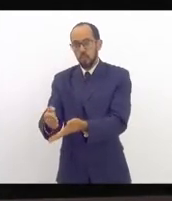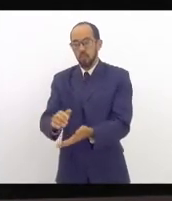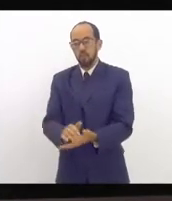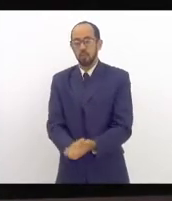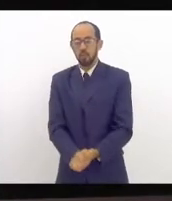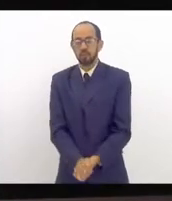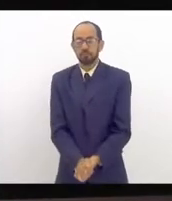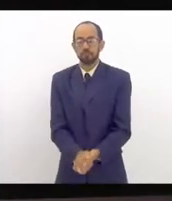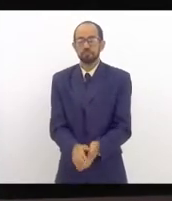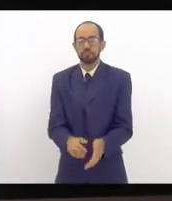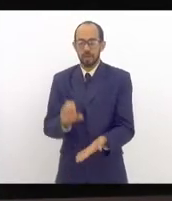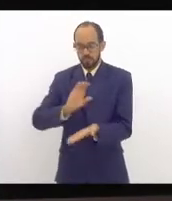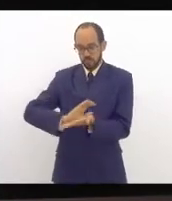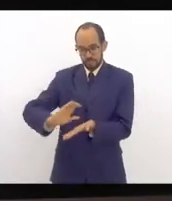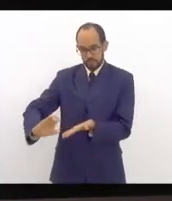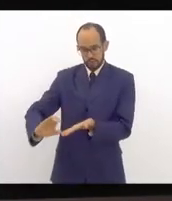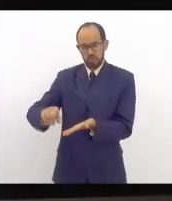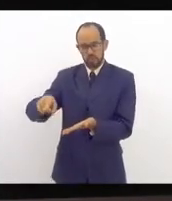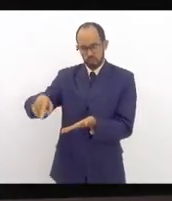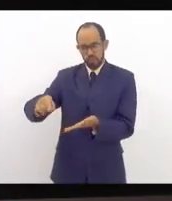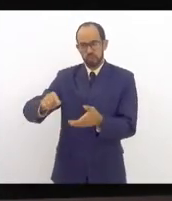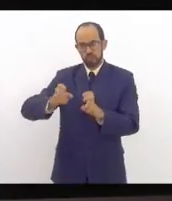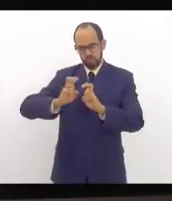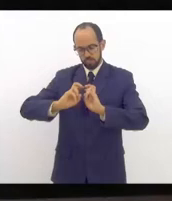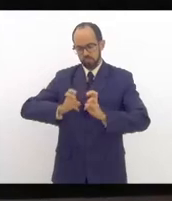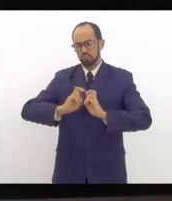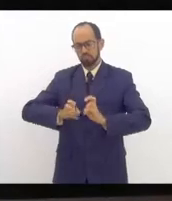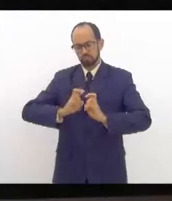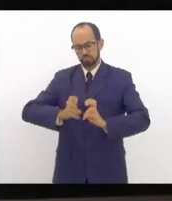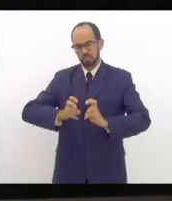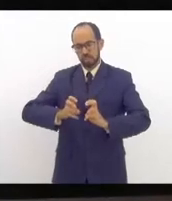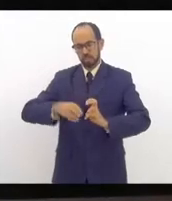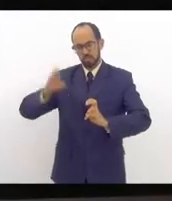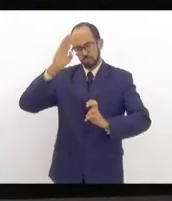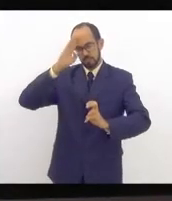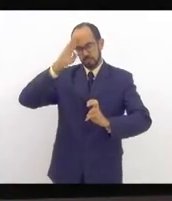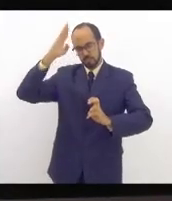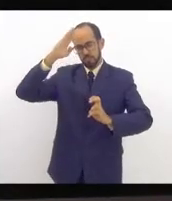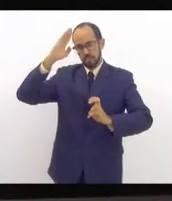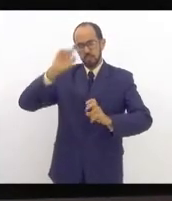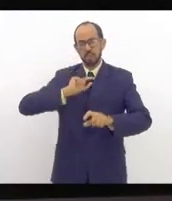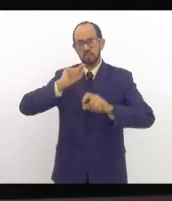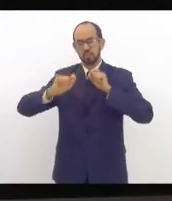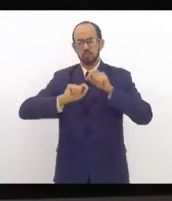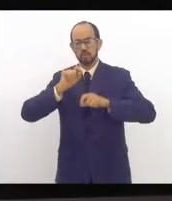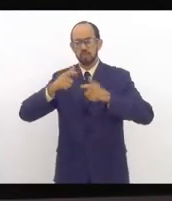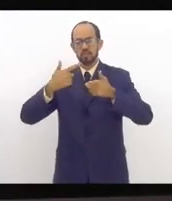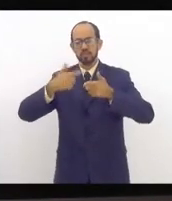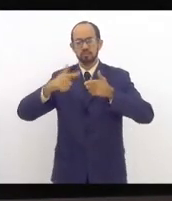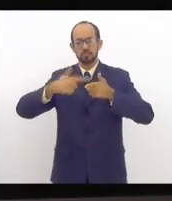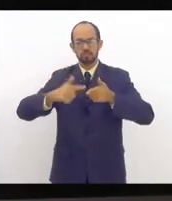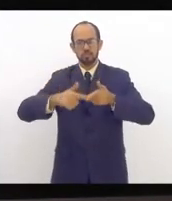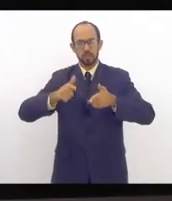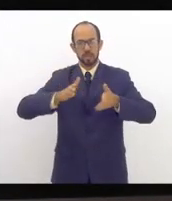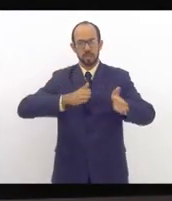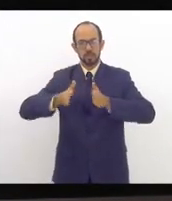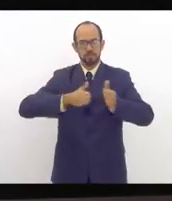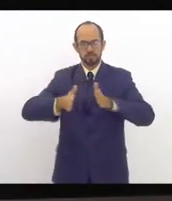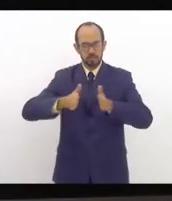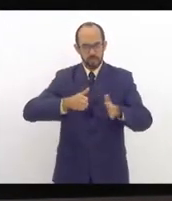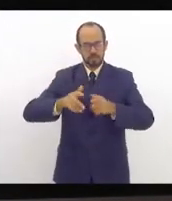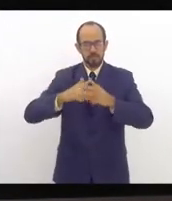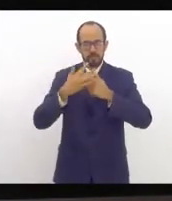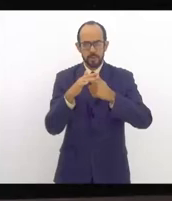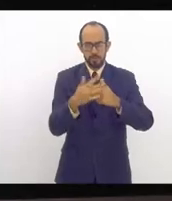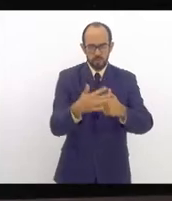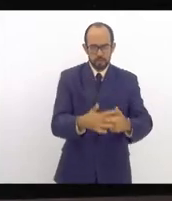para investir Justamente na malha Ferroviária principalmente Nessas questões que se diz respeito não só da sensibilidade mas como também a